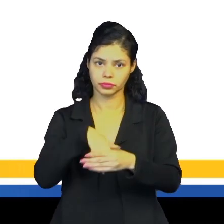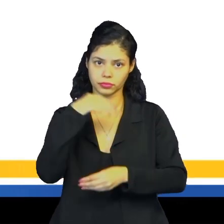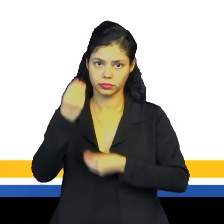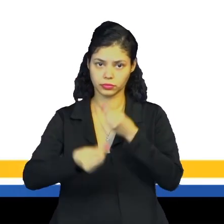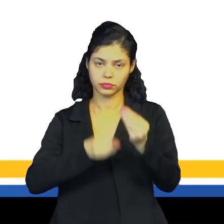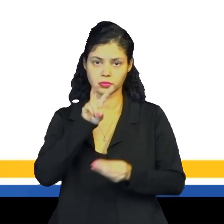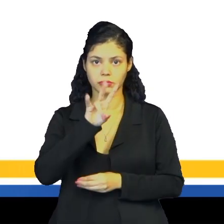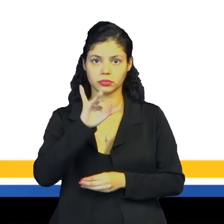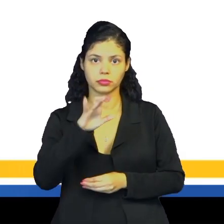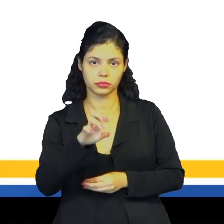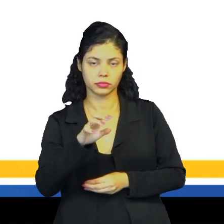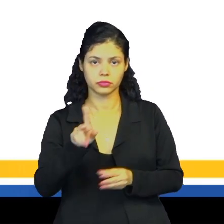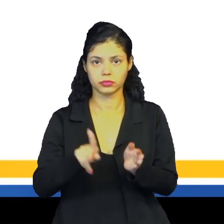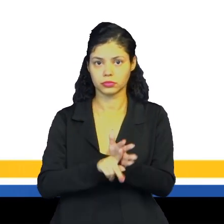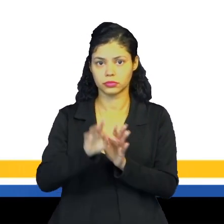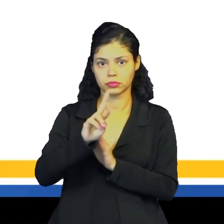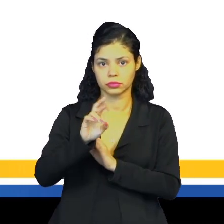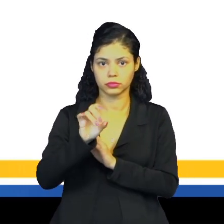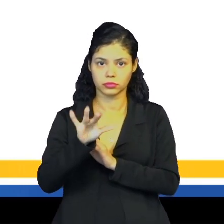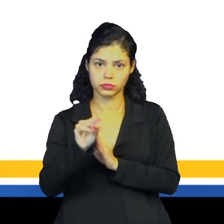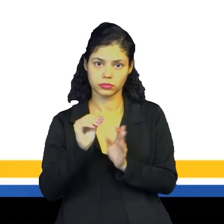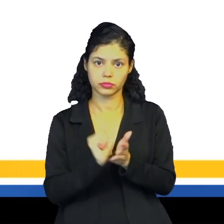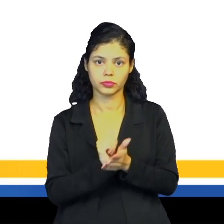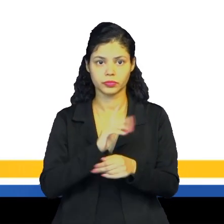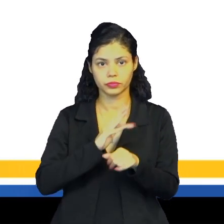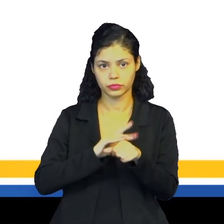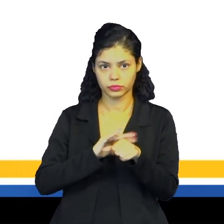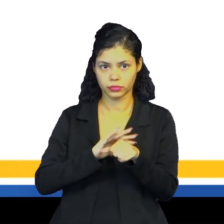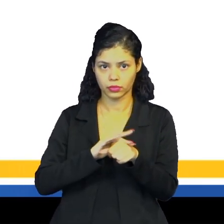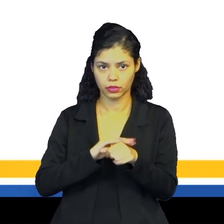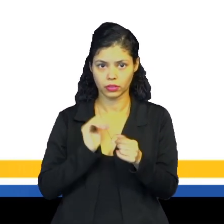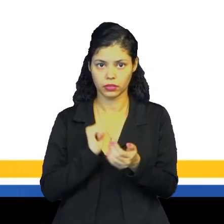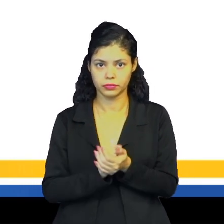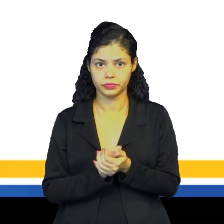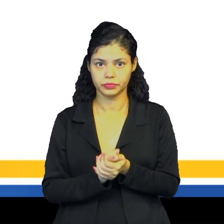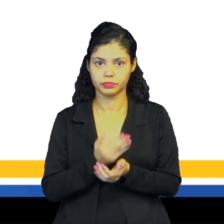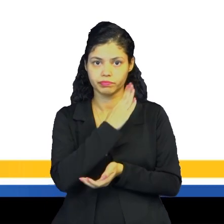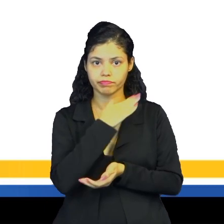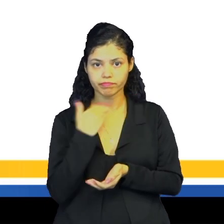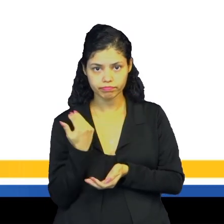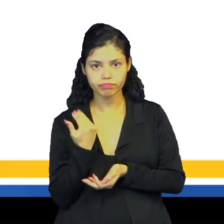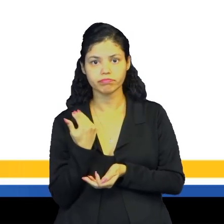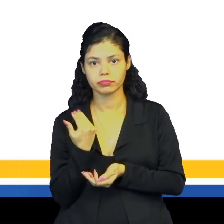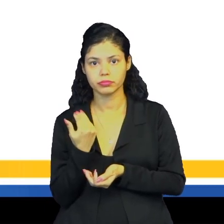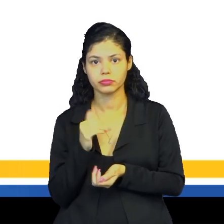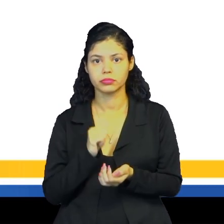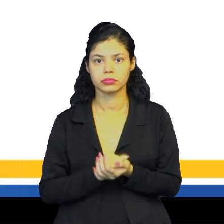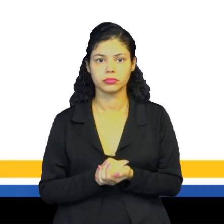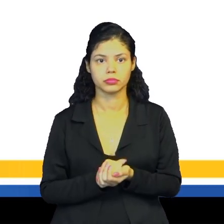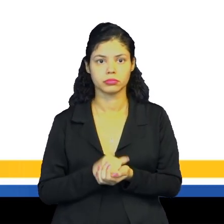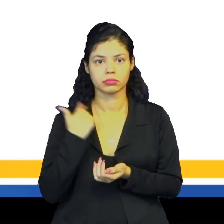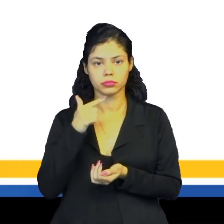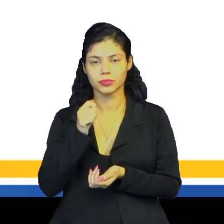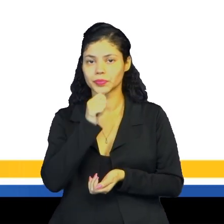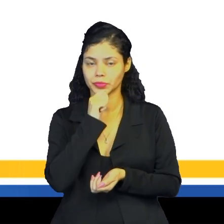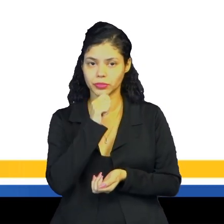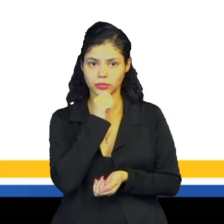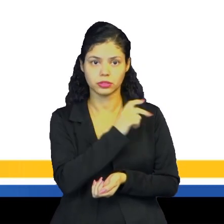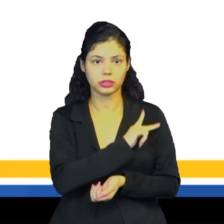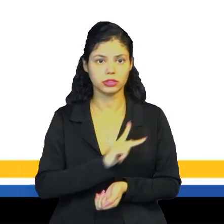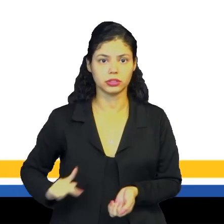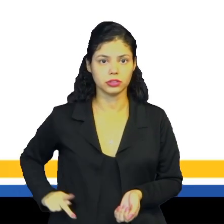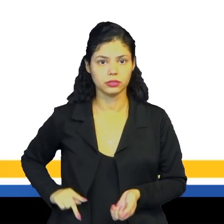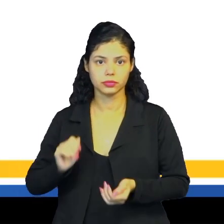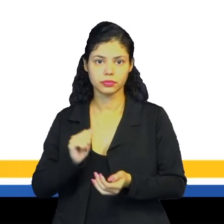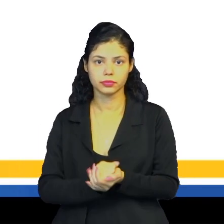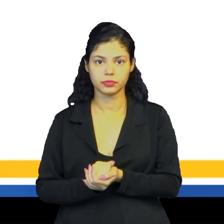como vice do Tancredo Neves, que ficou muito doente, né, pouco antes de sua posse e acabou falecendo, sem se tornar o presidente.